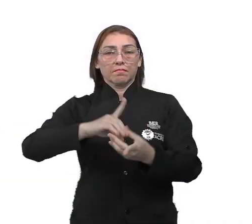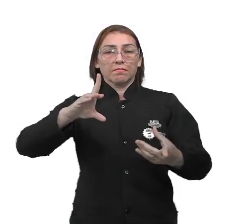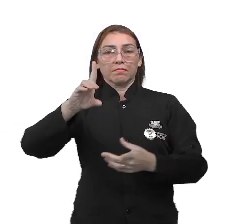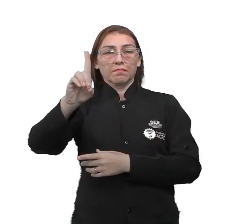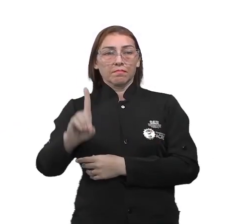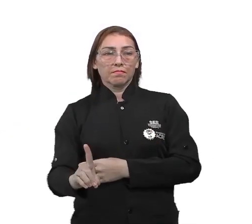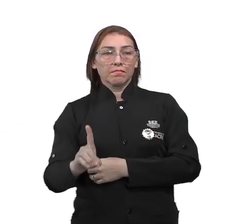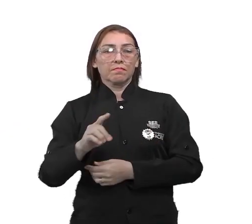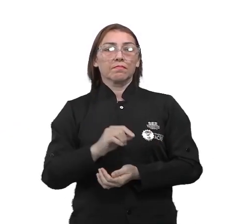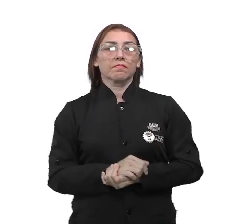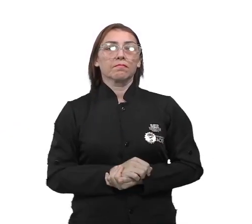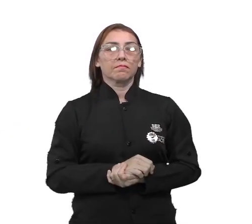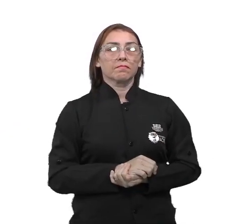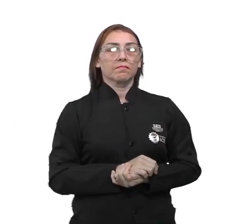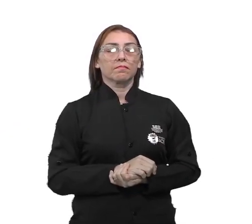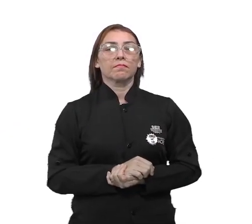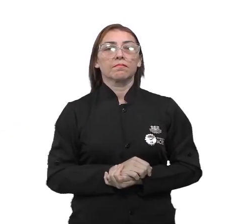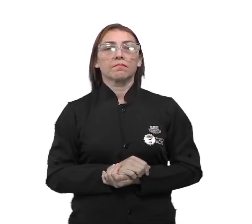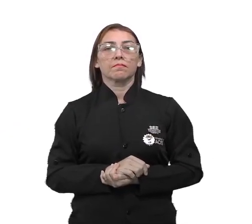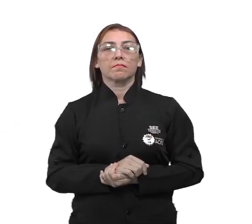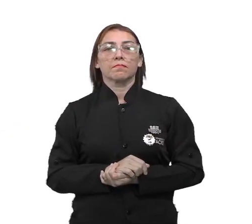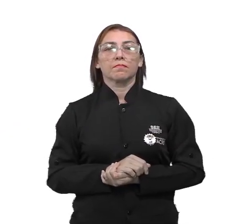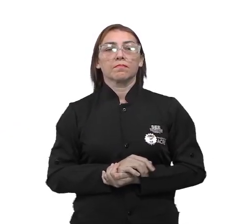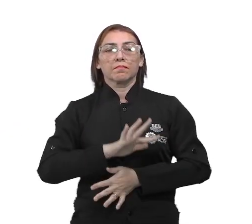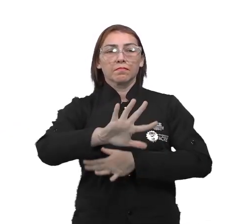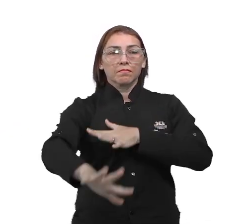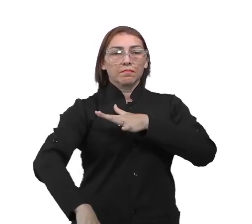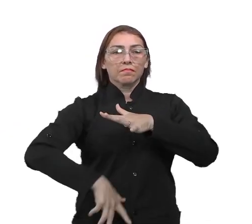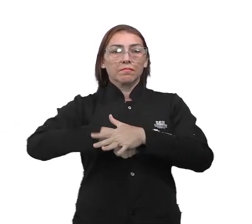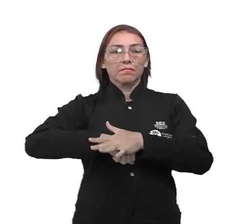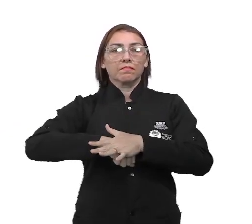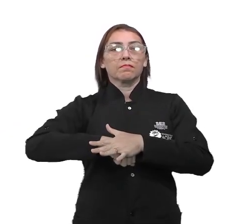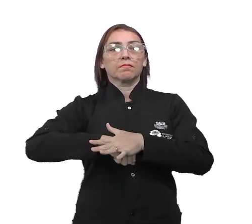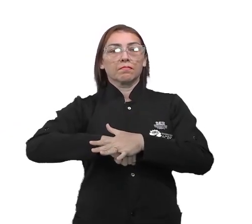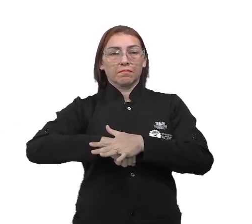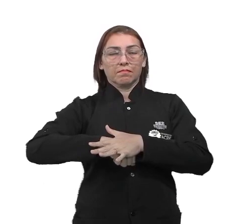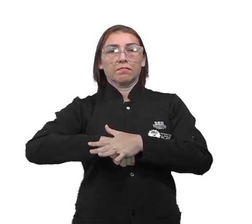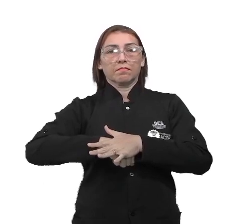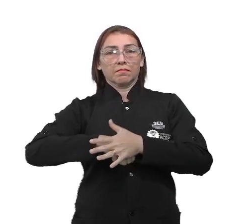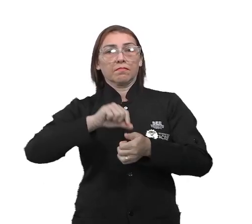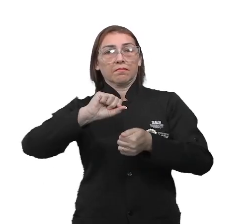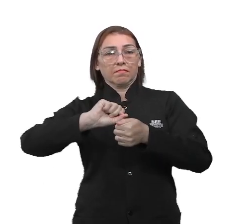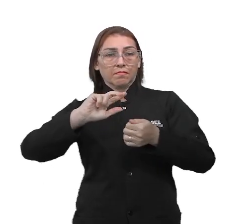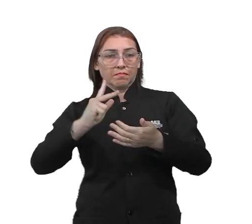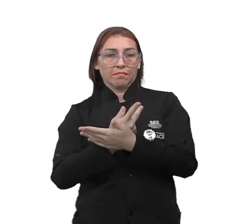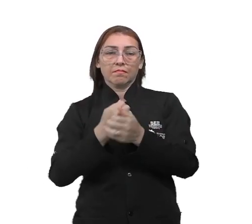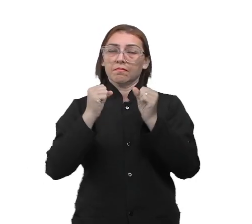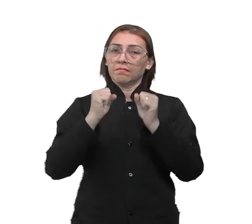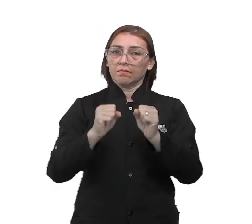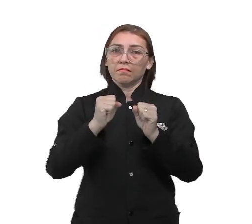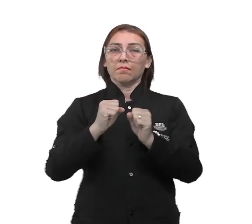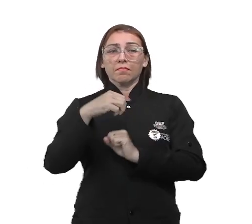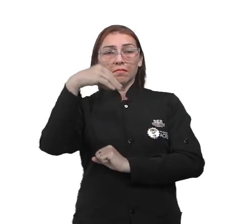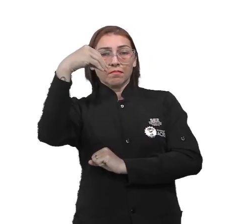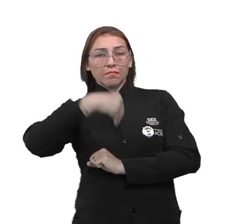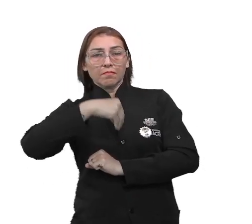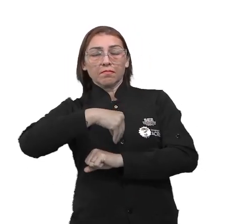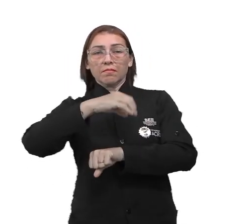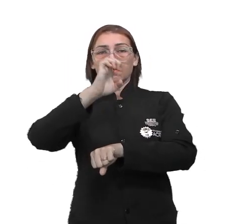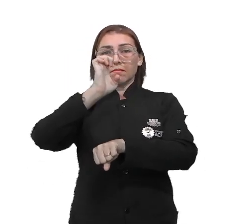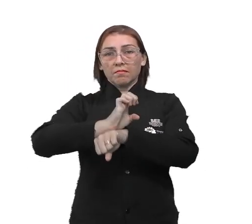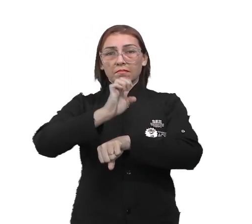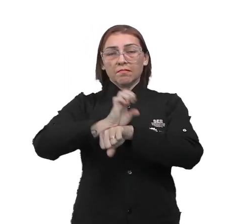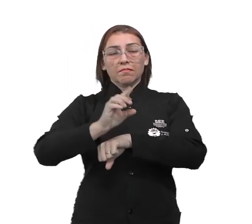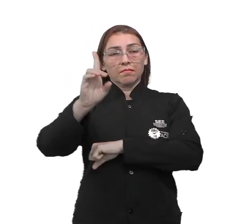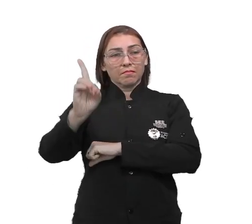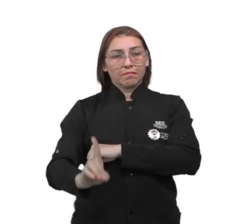Direito. Em tela, visualizem. Corrupção e impunidade podem enfraquecer o Estado